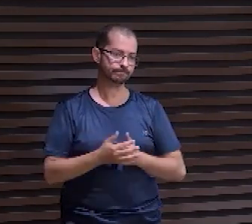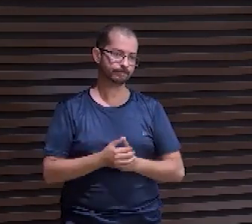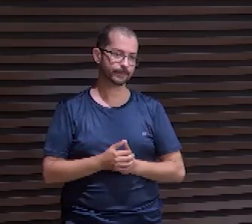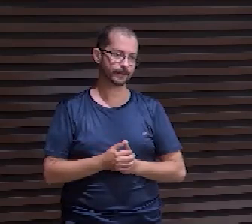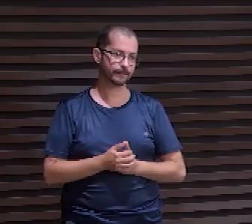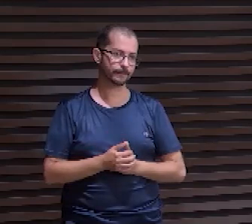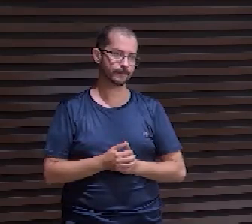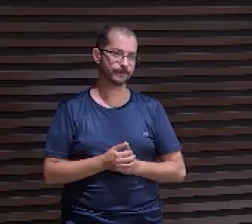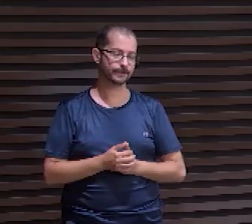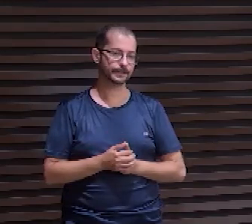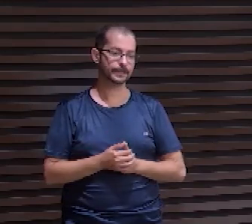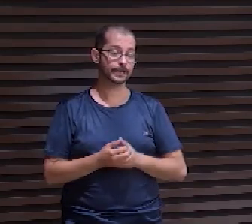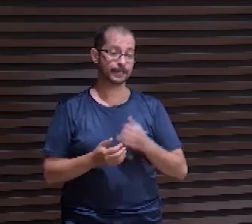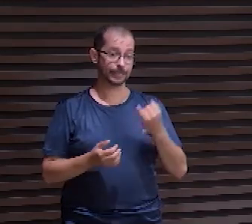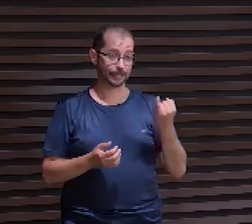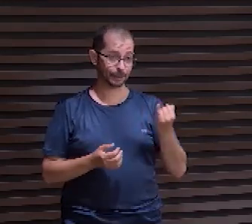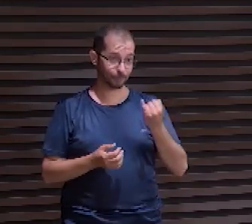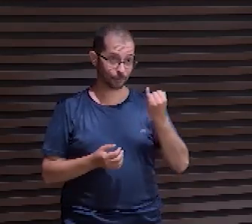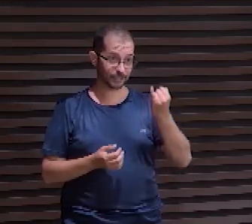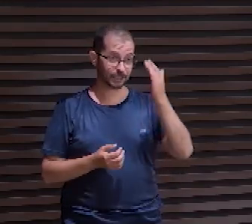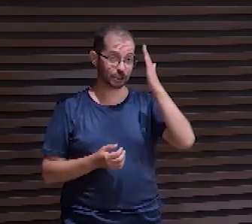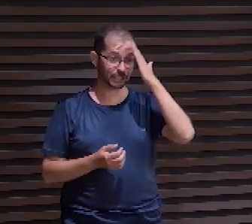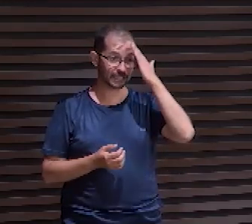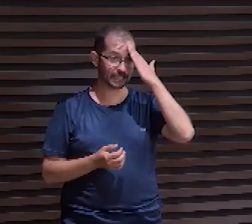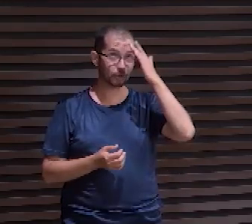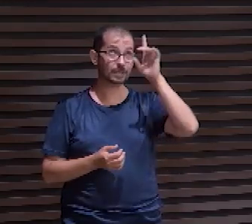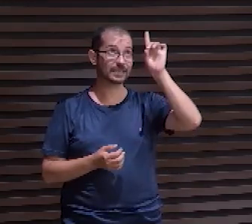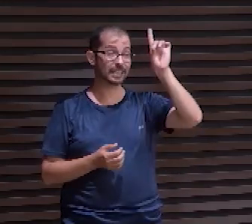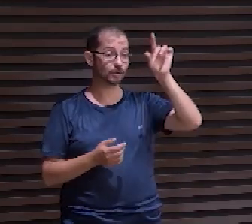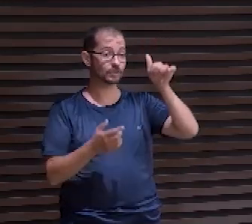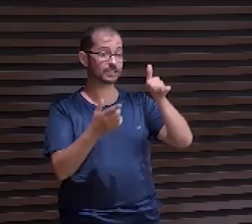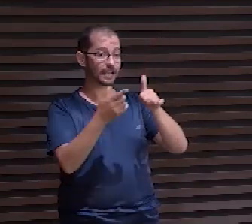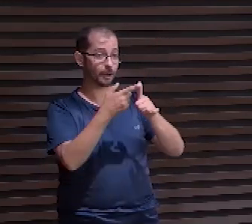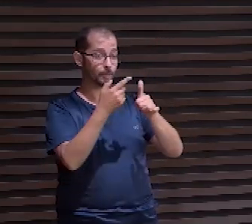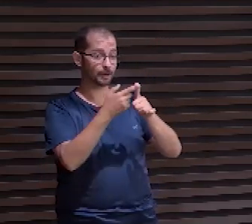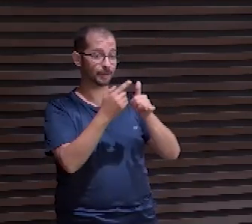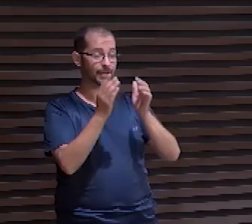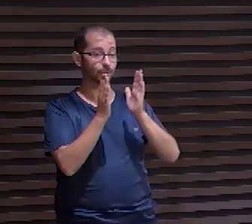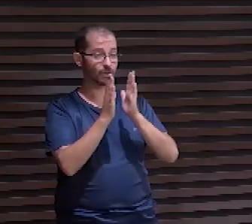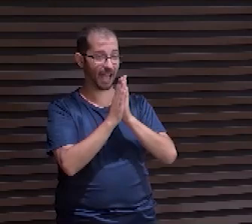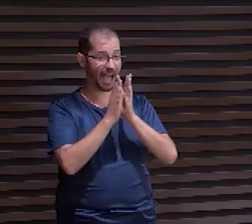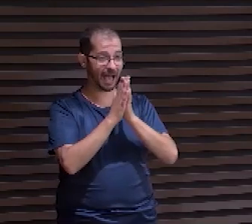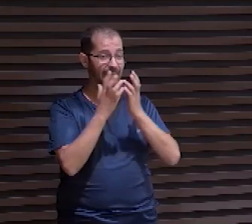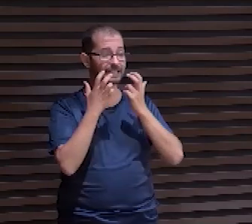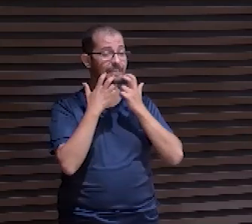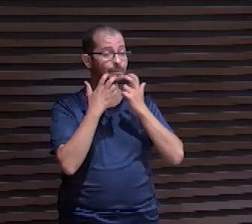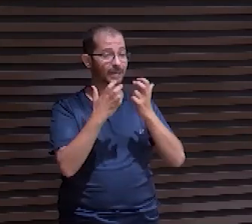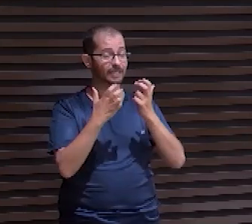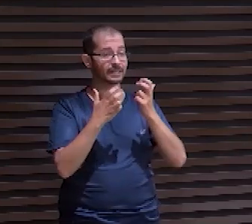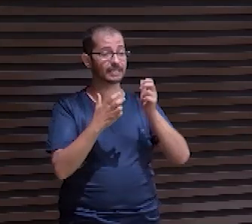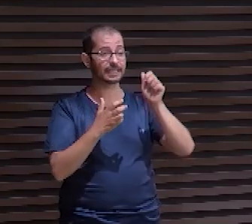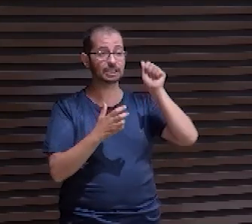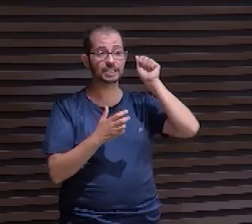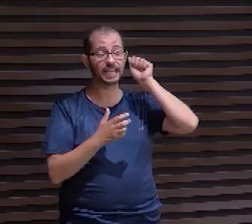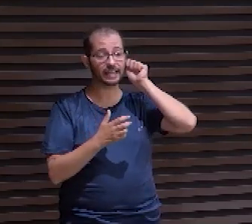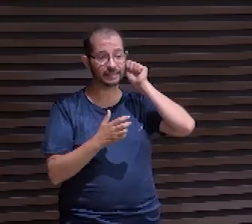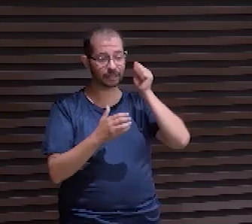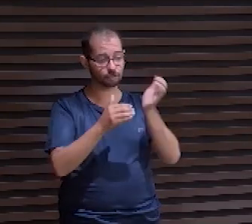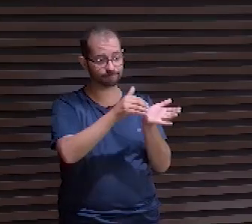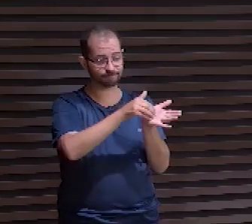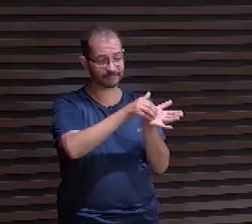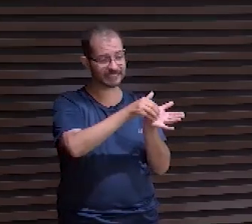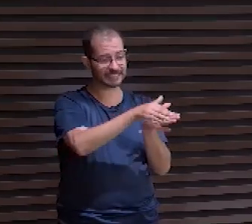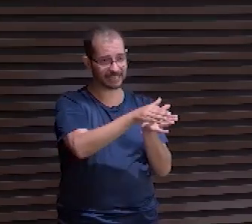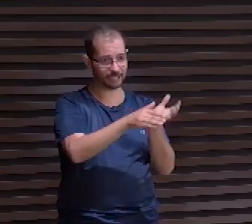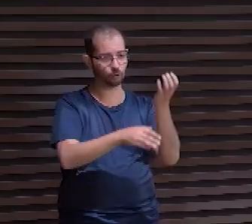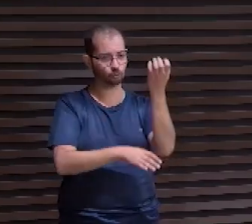É importante entender que Deus é o primeiro a clamar. Desde quando Adão saiu do jardim